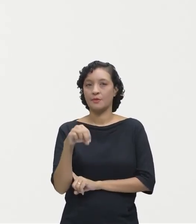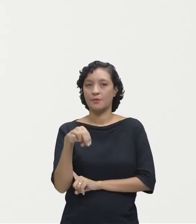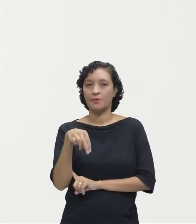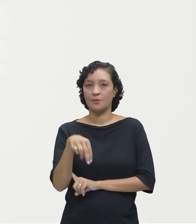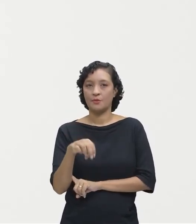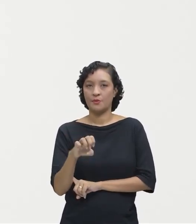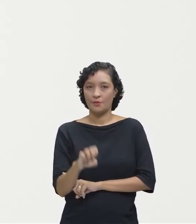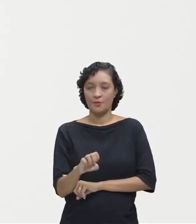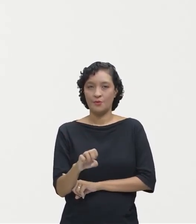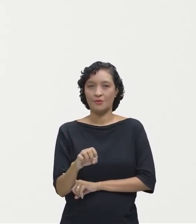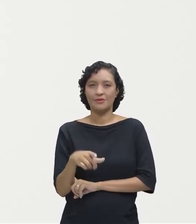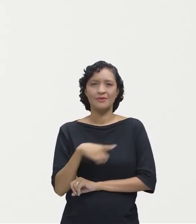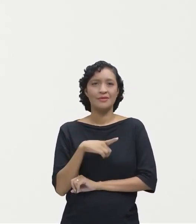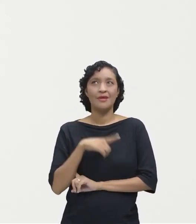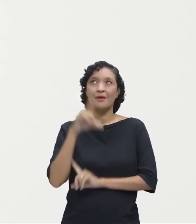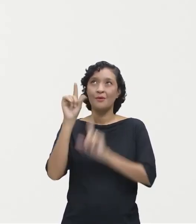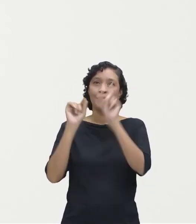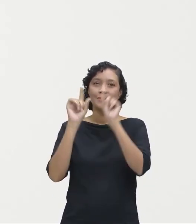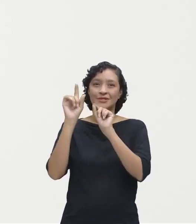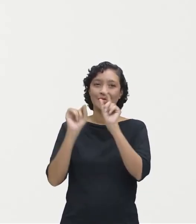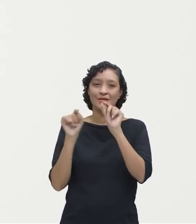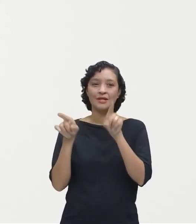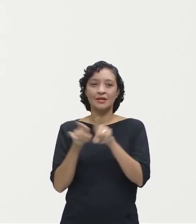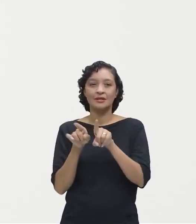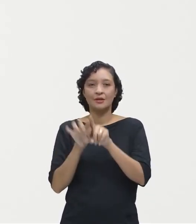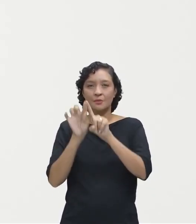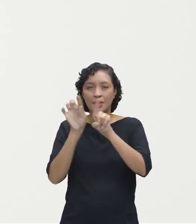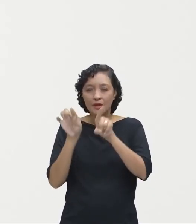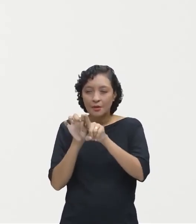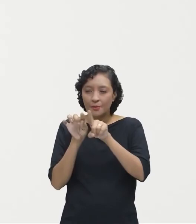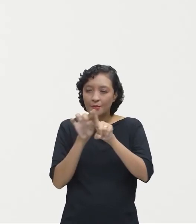tem uma estrelinha. E as bolas que ficam na árvore?